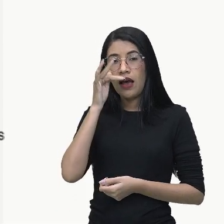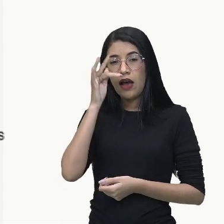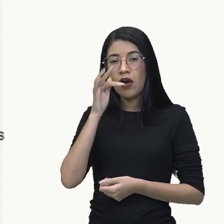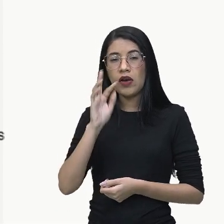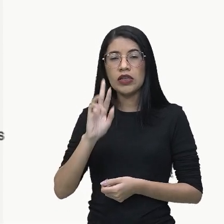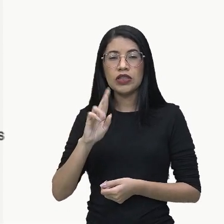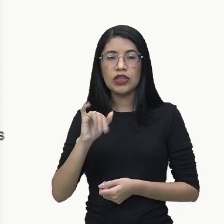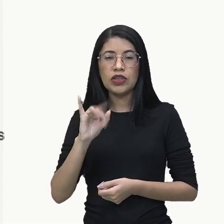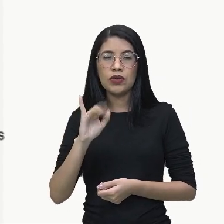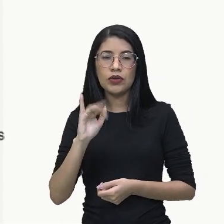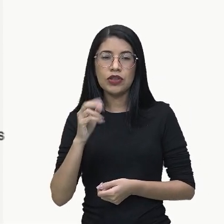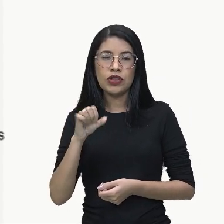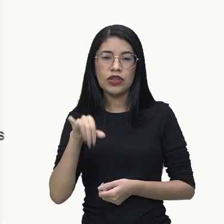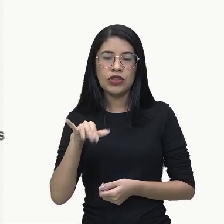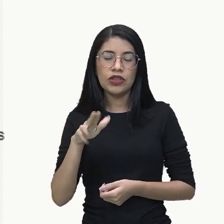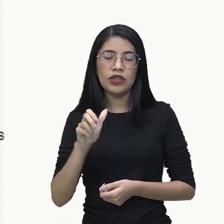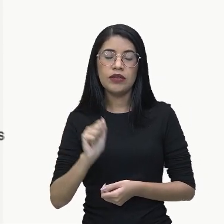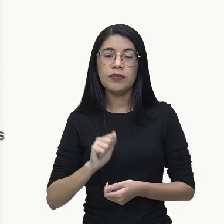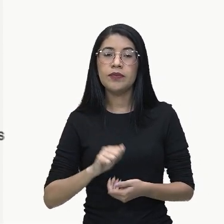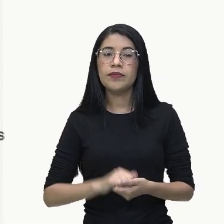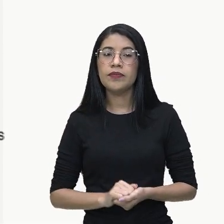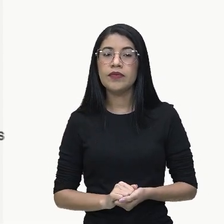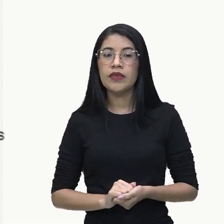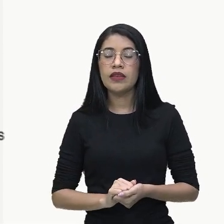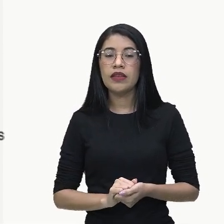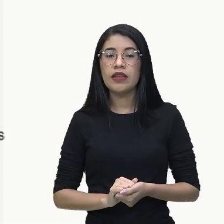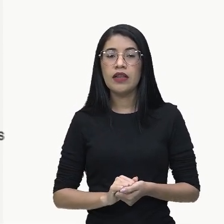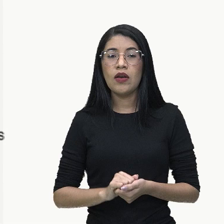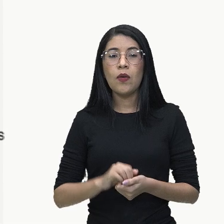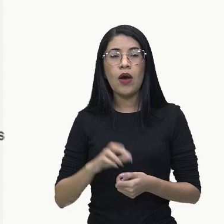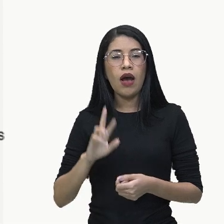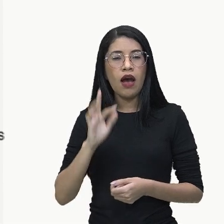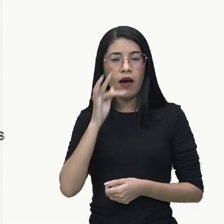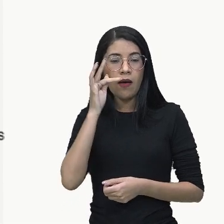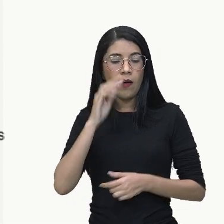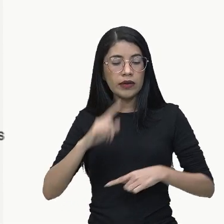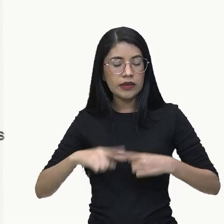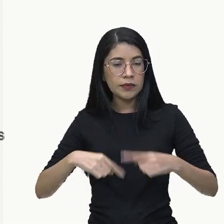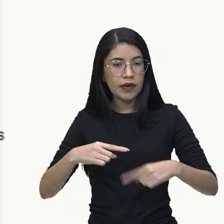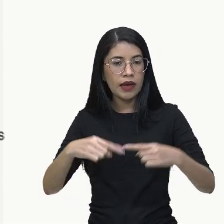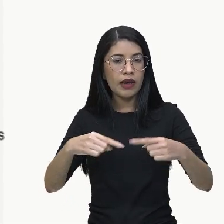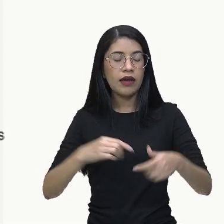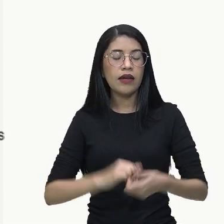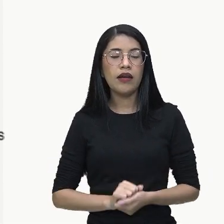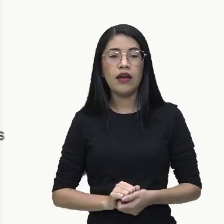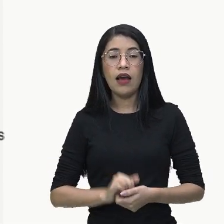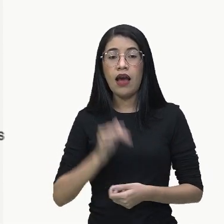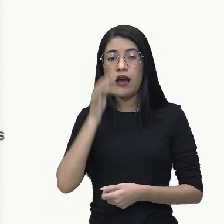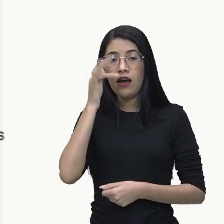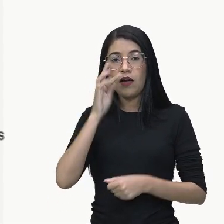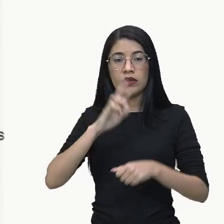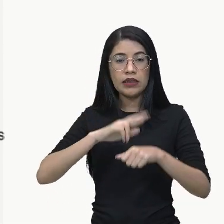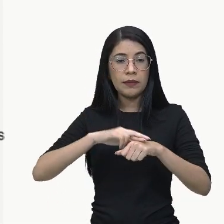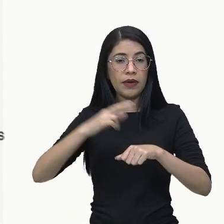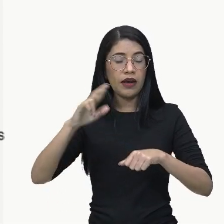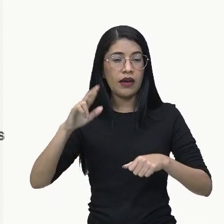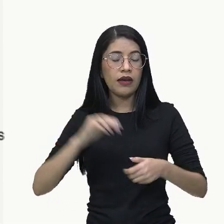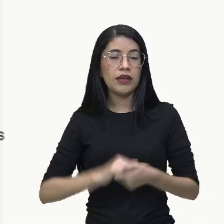hirosima olha só a Rosa hereditária a Rosa radioativa